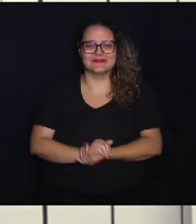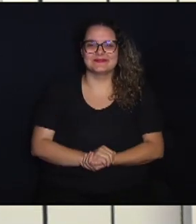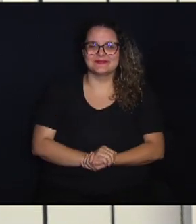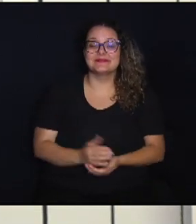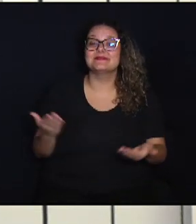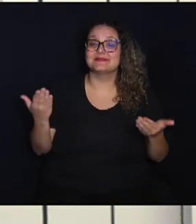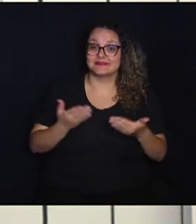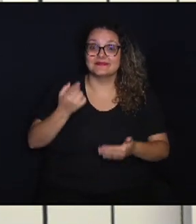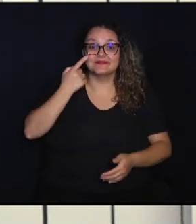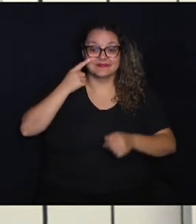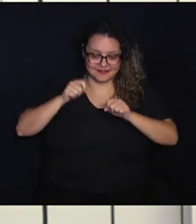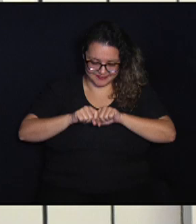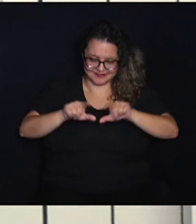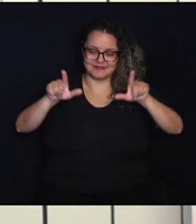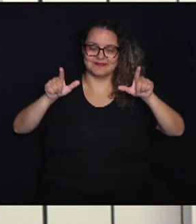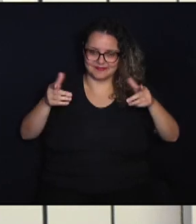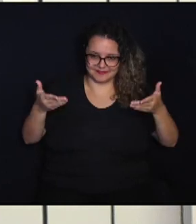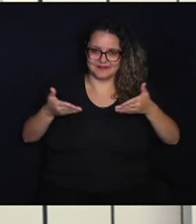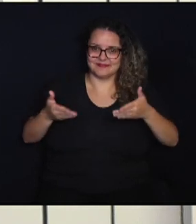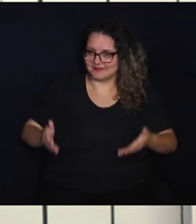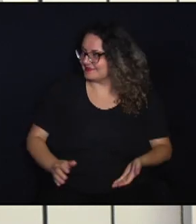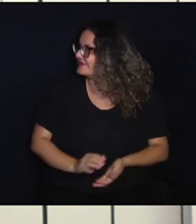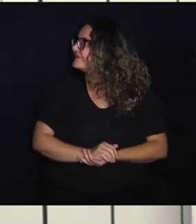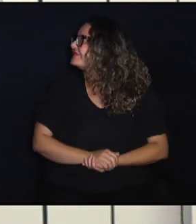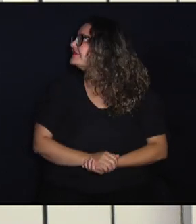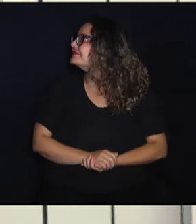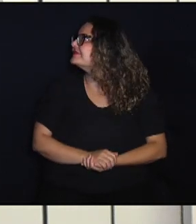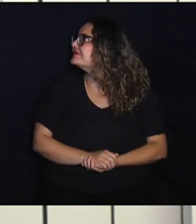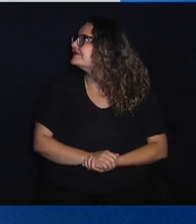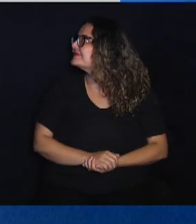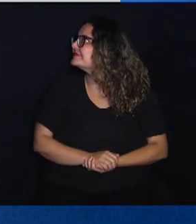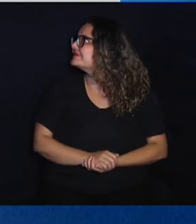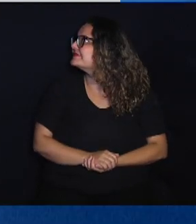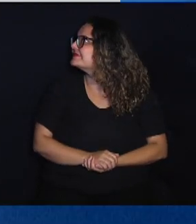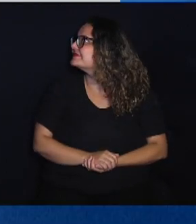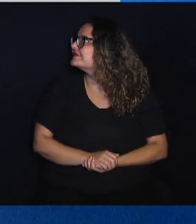a partir de agora os destaques de hoje.